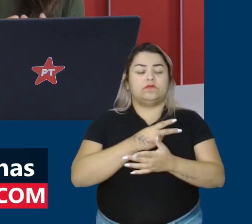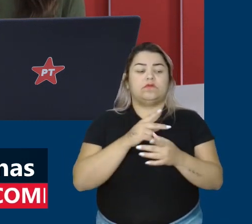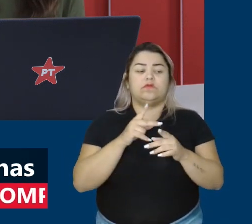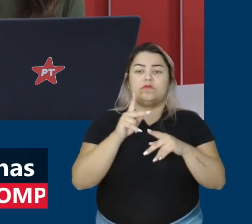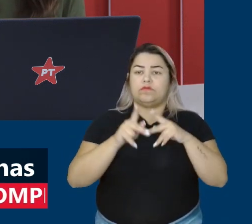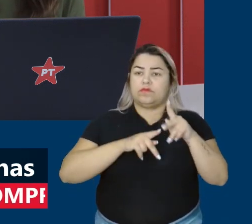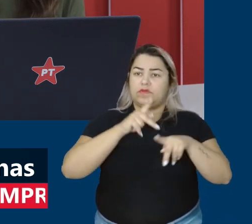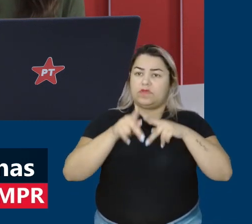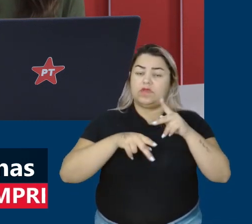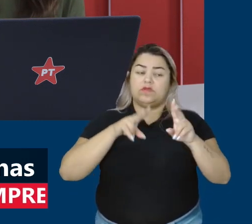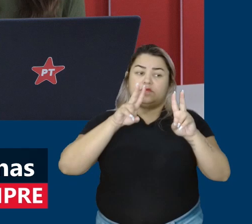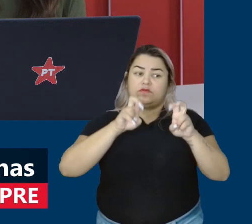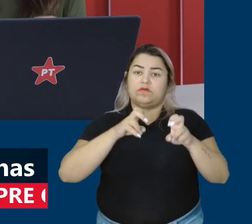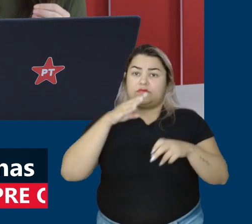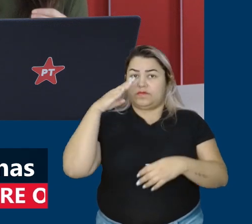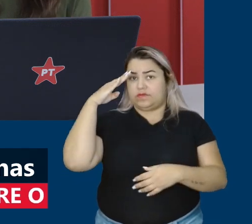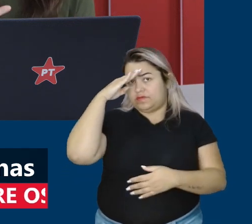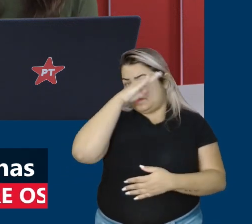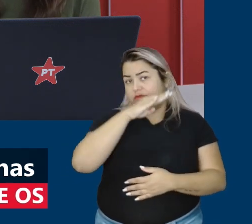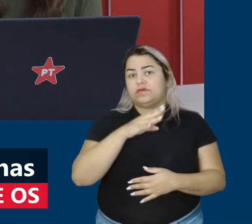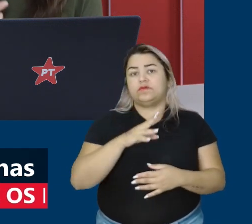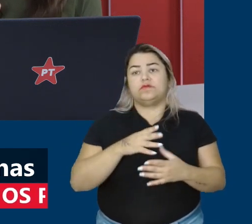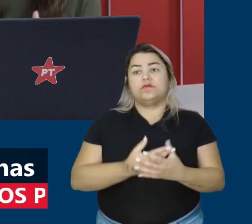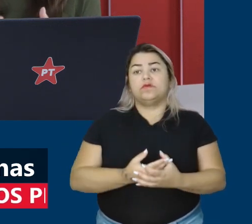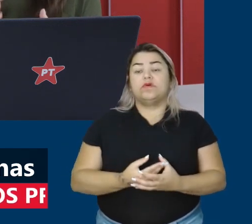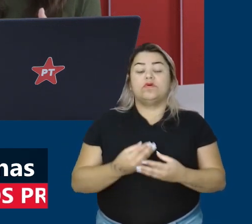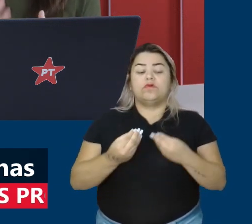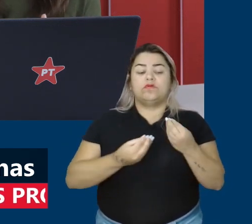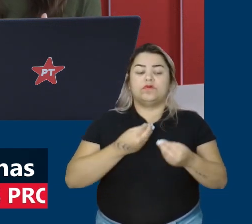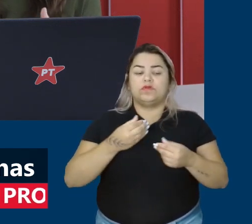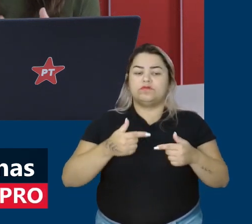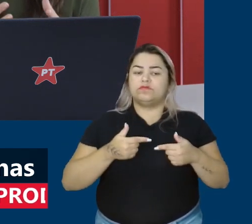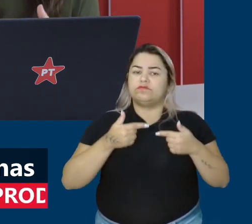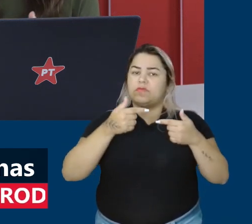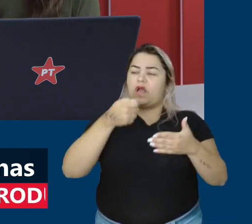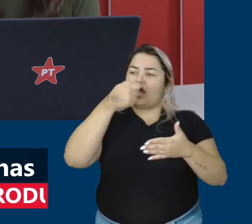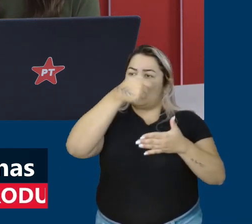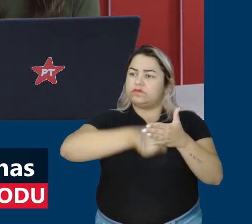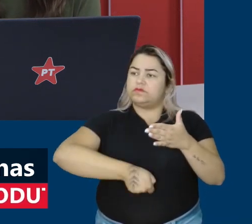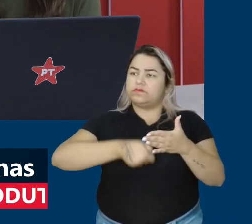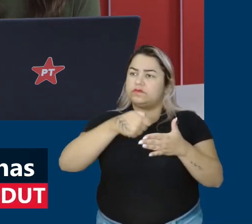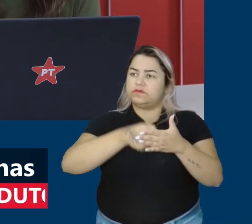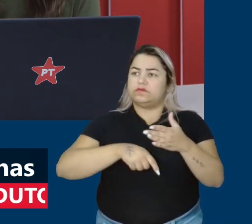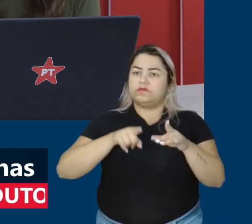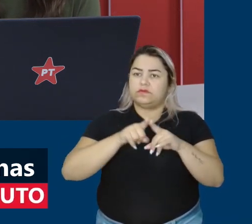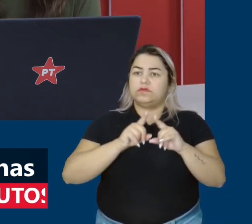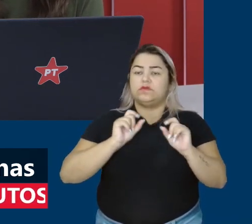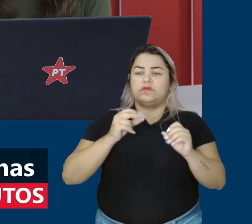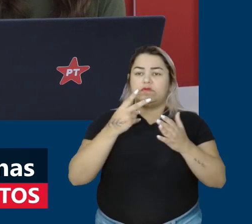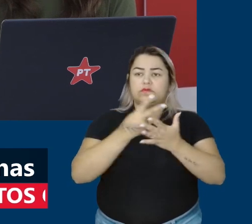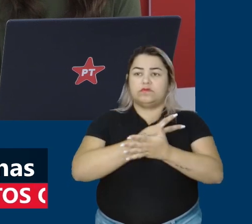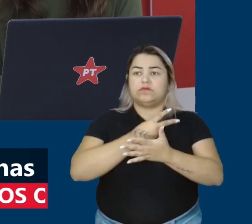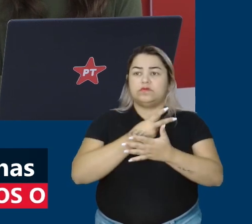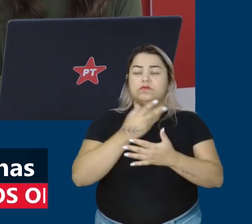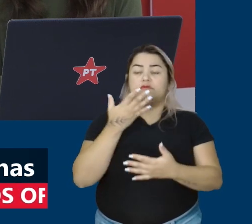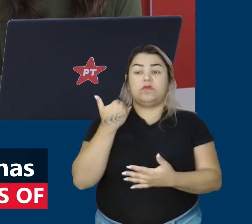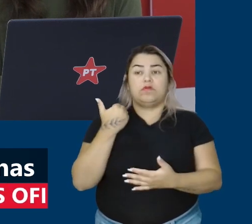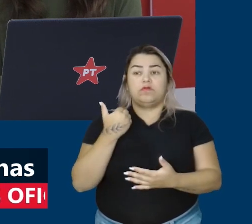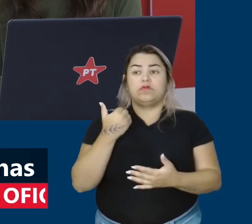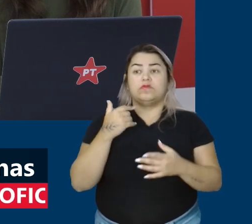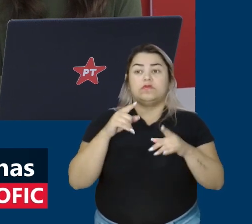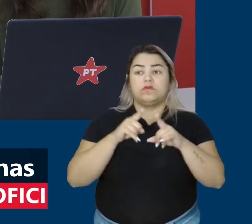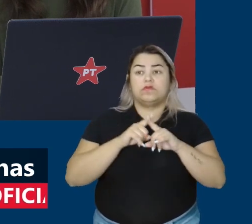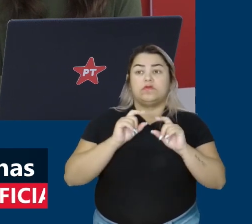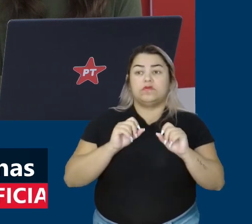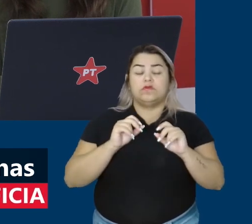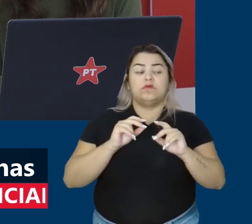Yanomami sob o governo Bolsonaro e como é que o Lula tem enfrentado, na sua opinião, essa questão? Olha, a situação